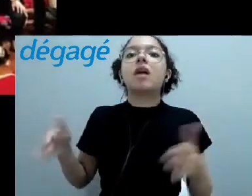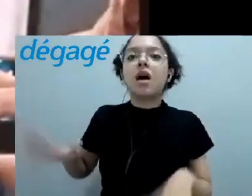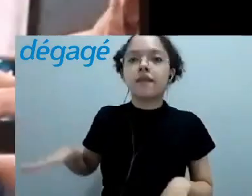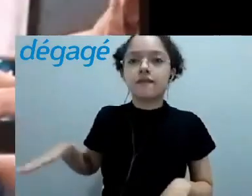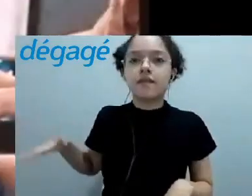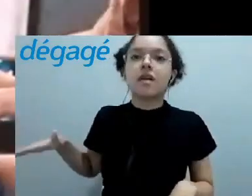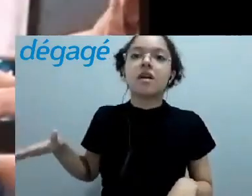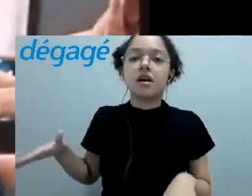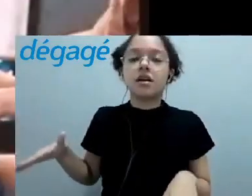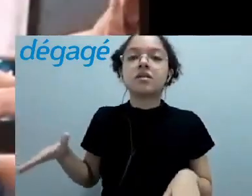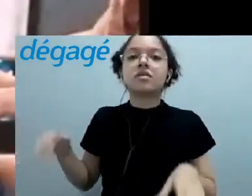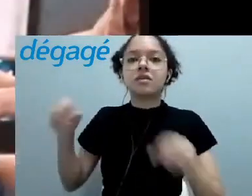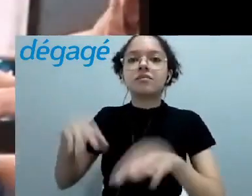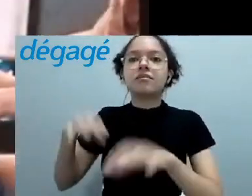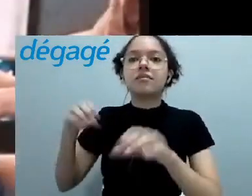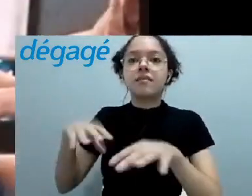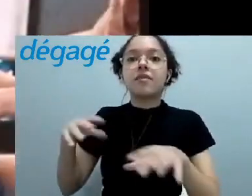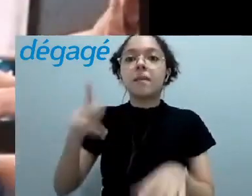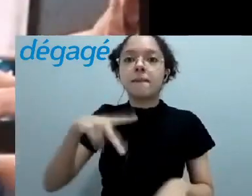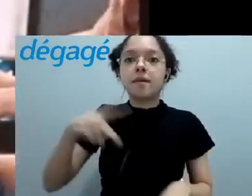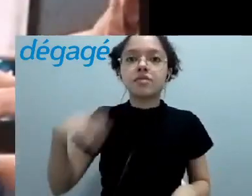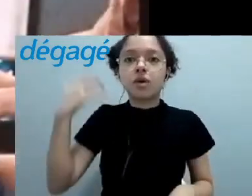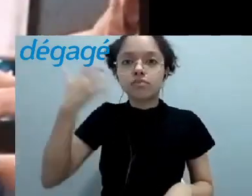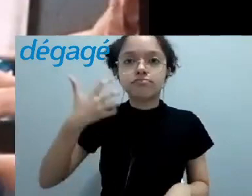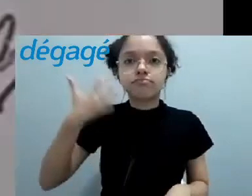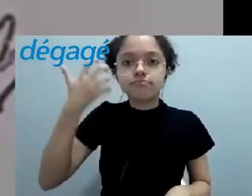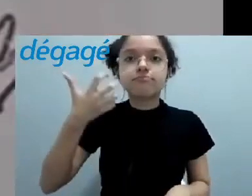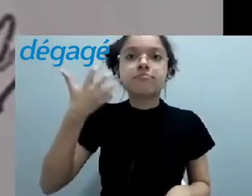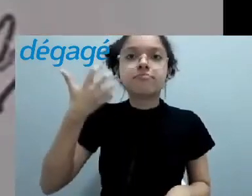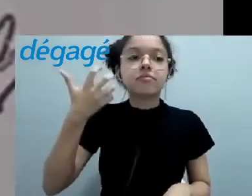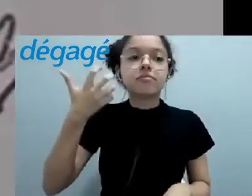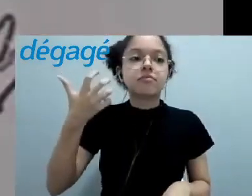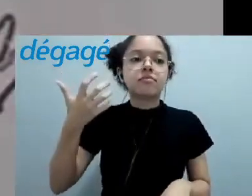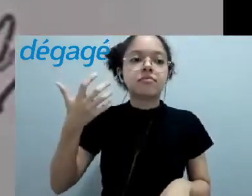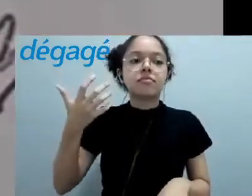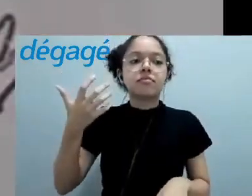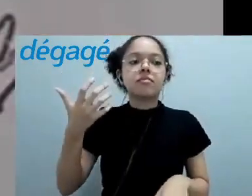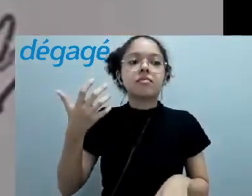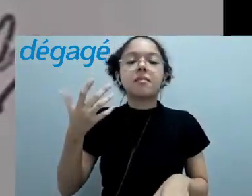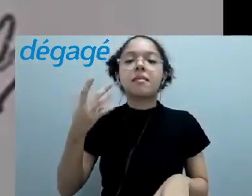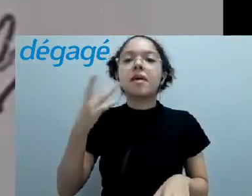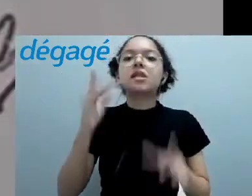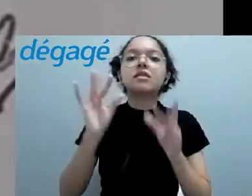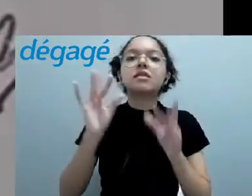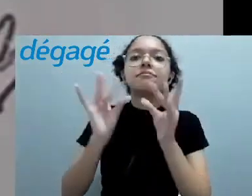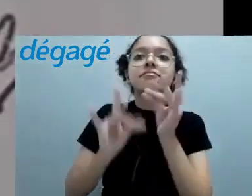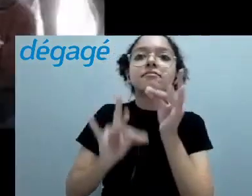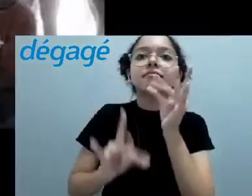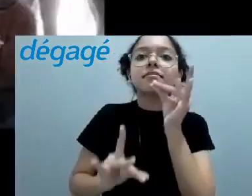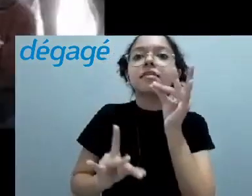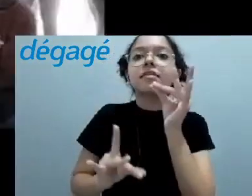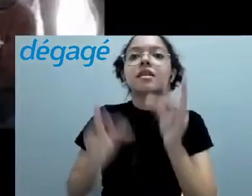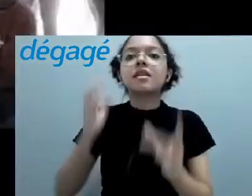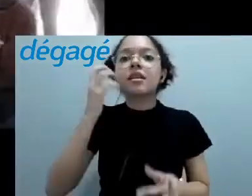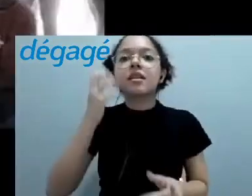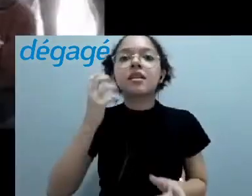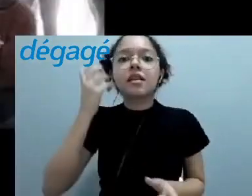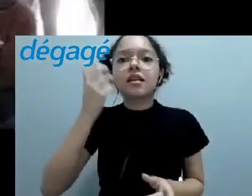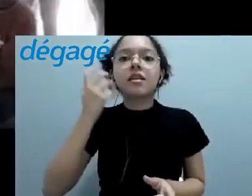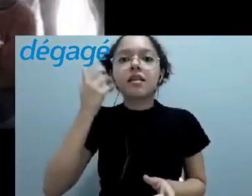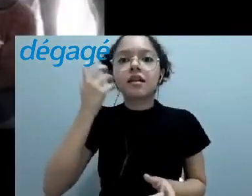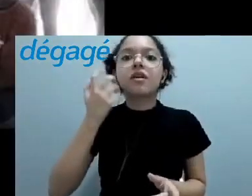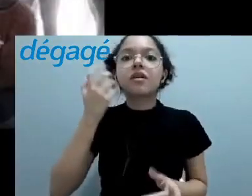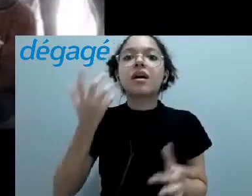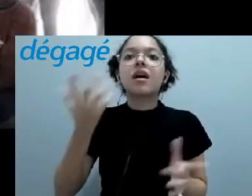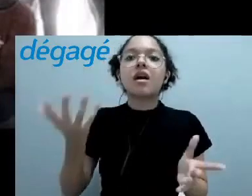Tem um professor de música que brinca e fala, claro, a gente está diante do trio elétrico da Ivete Sangalo, a gente está borbulhando, não tem como a gente